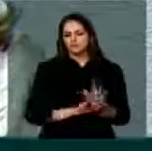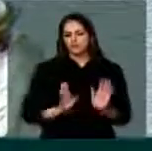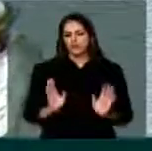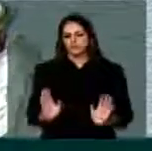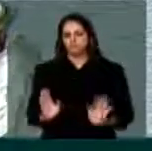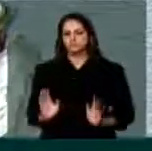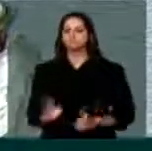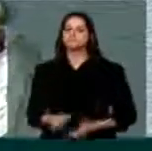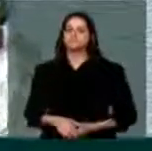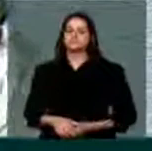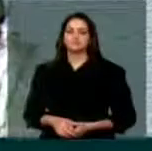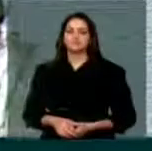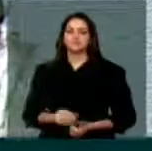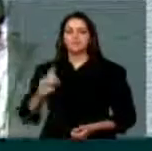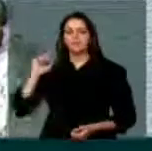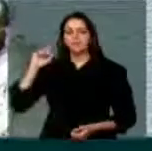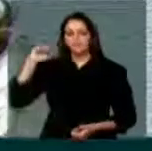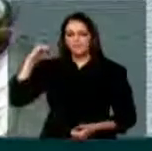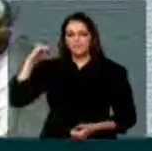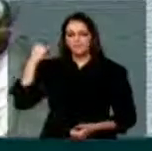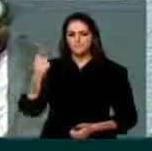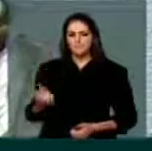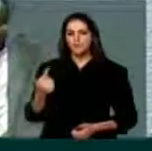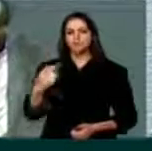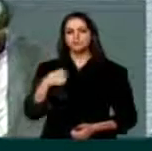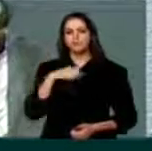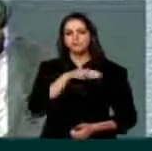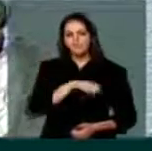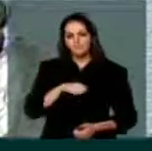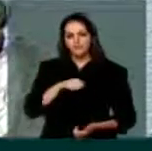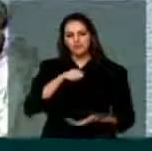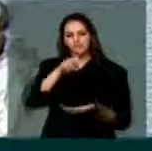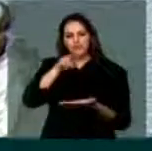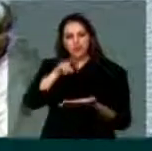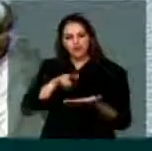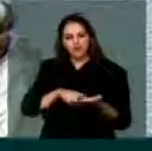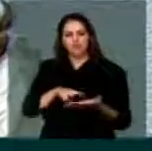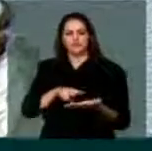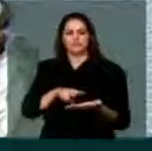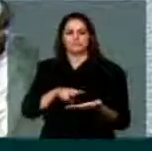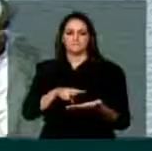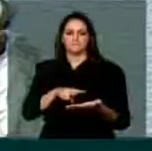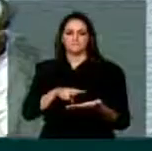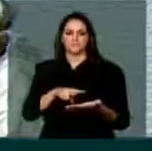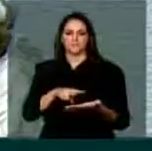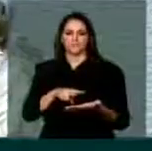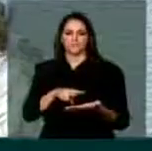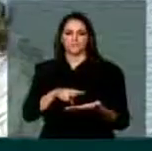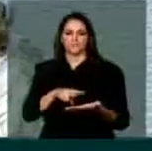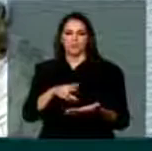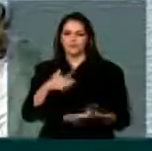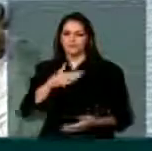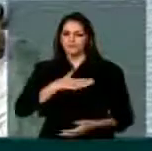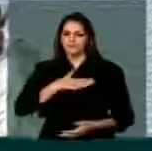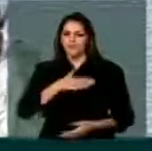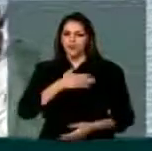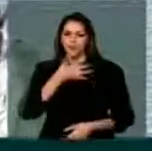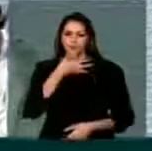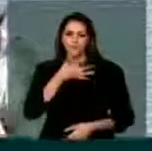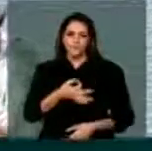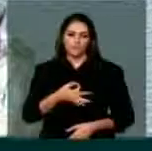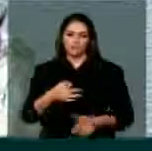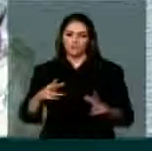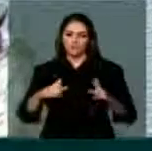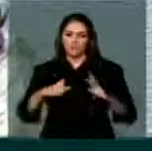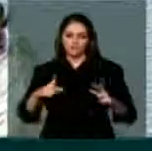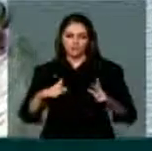arquivei. E depois, quando eu li, e isso eu vou lhe dizer aqui, é a minha opinião